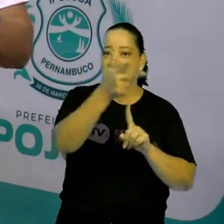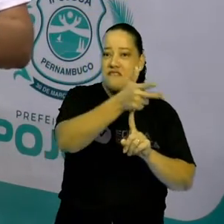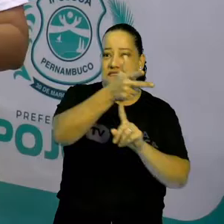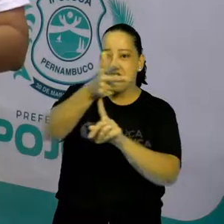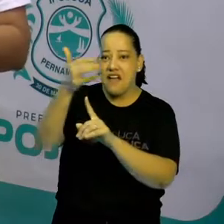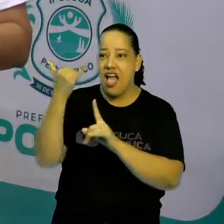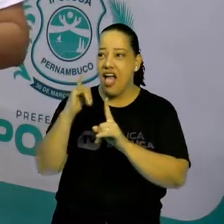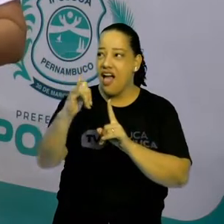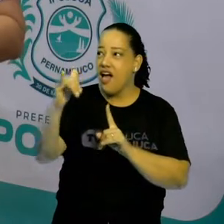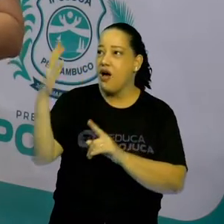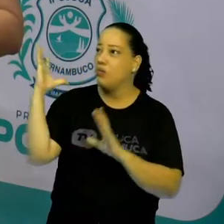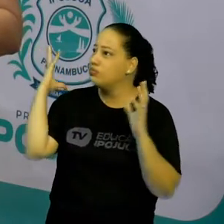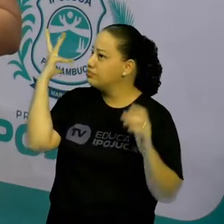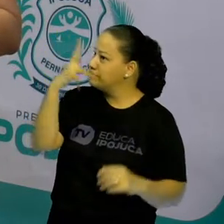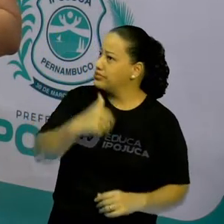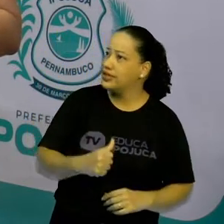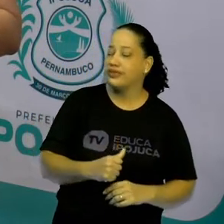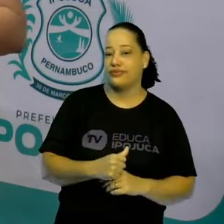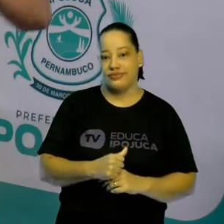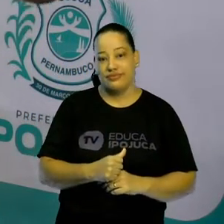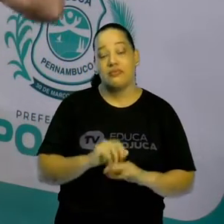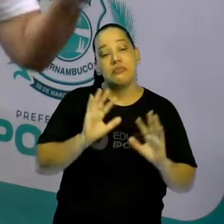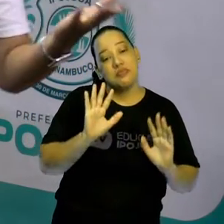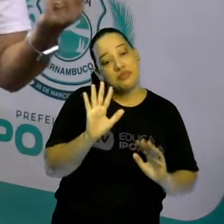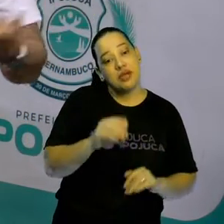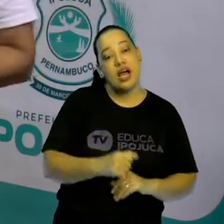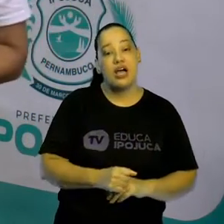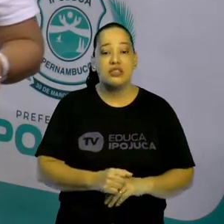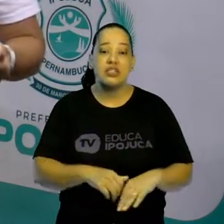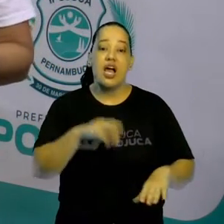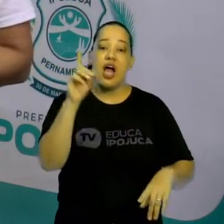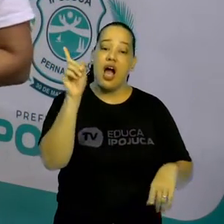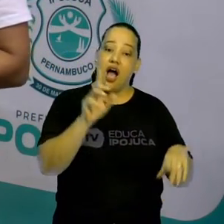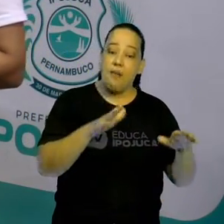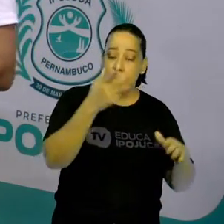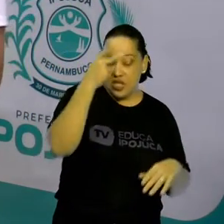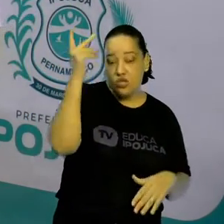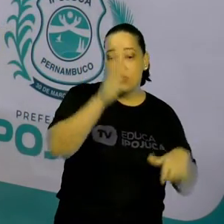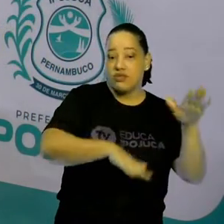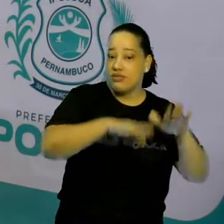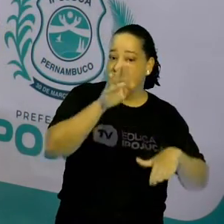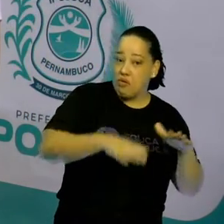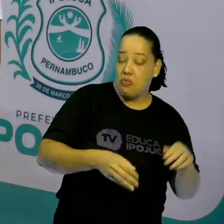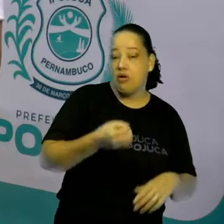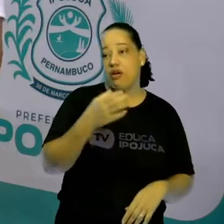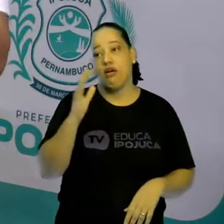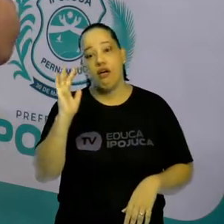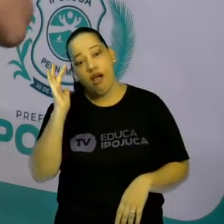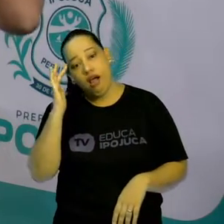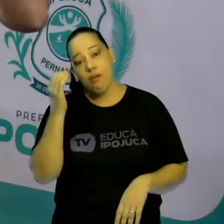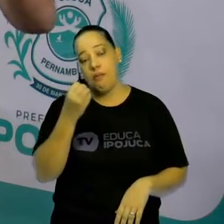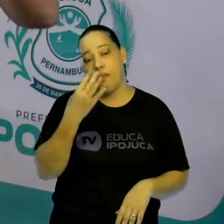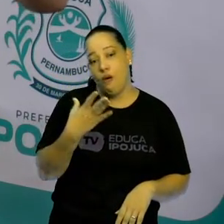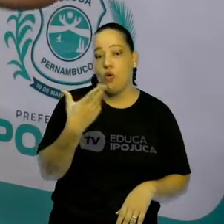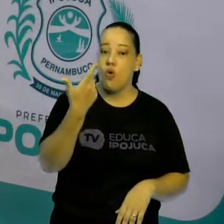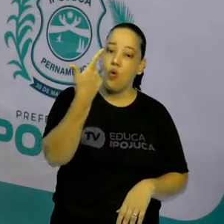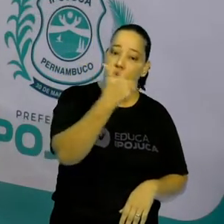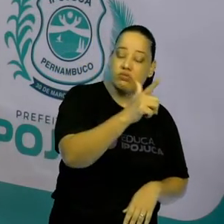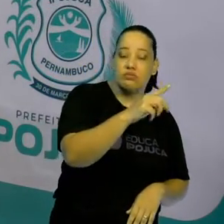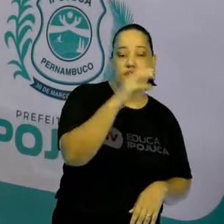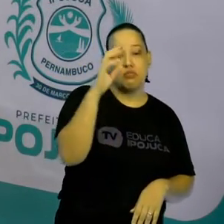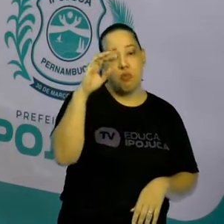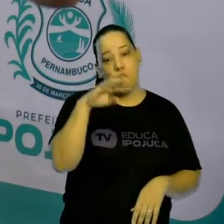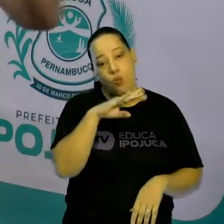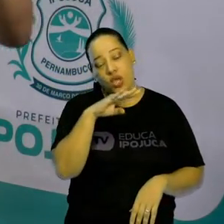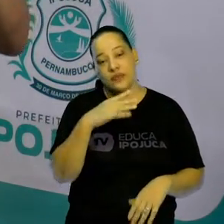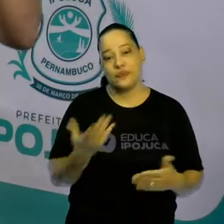não gosta. Então, algumas pessoas consideram uma desvantagem e outras consideram uma vantagem. E o